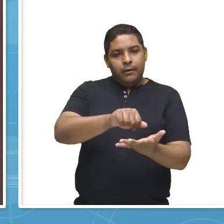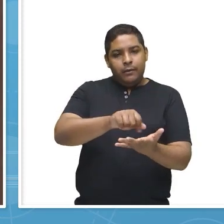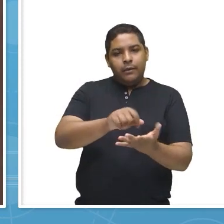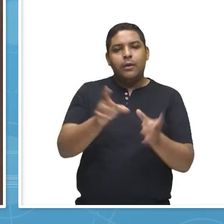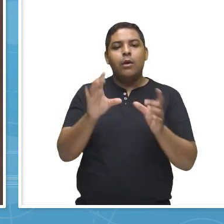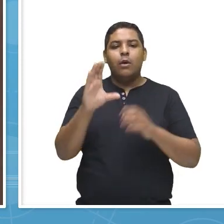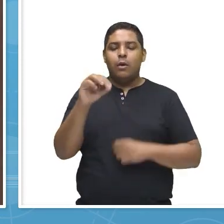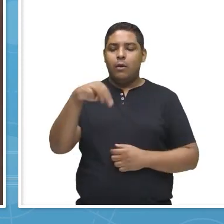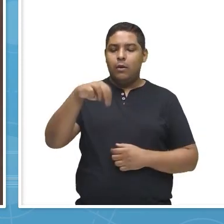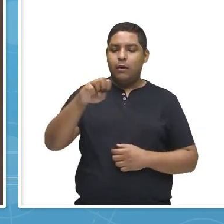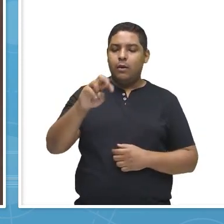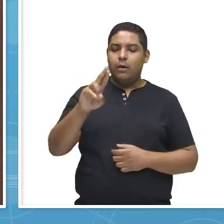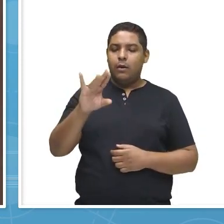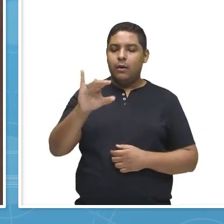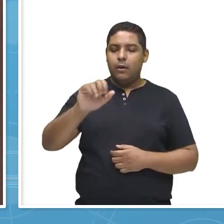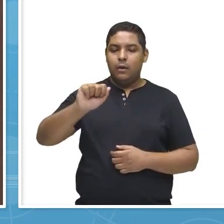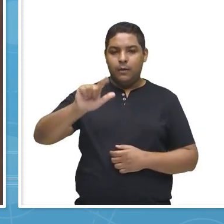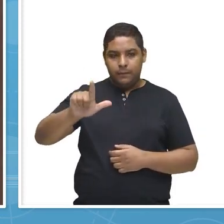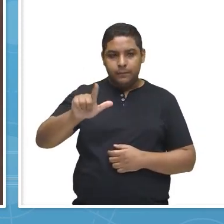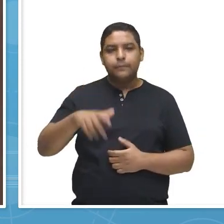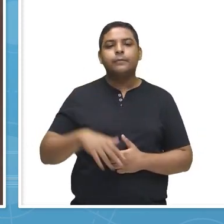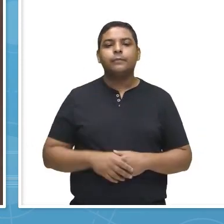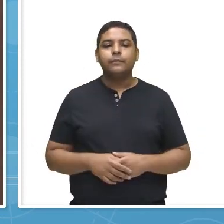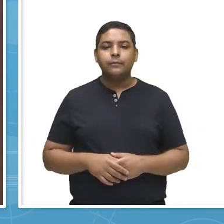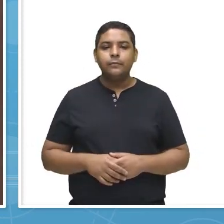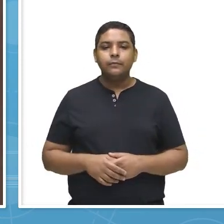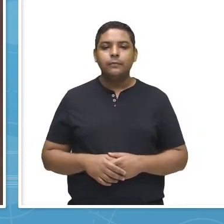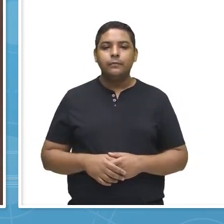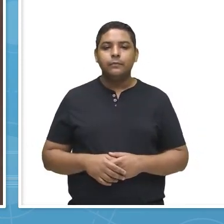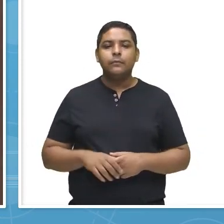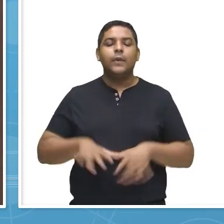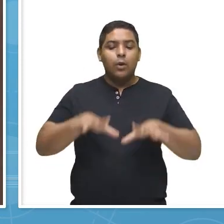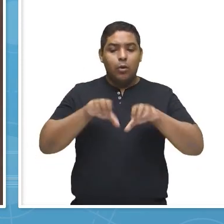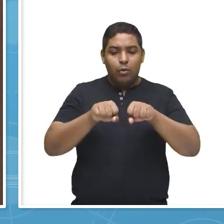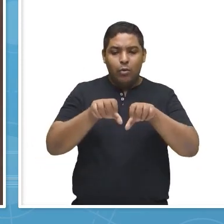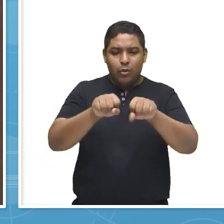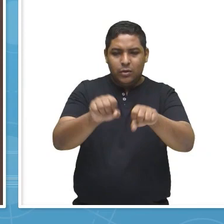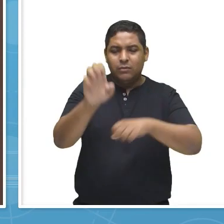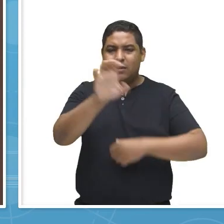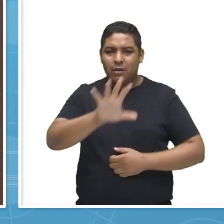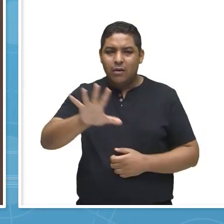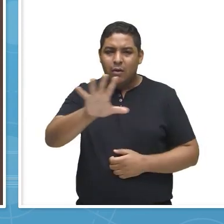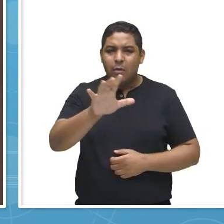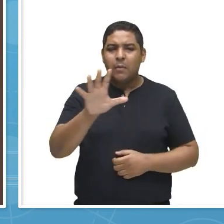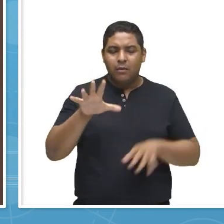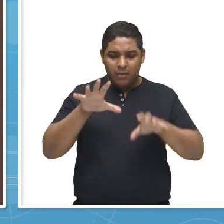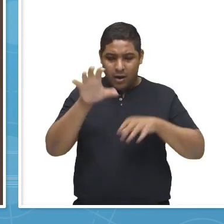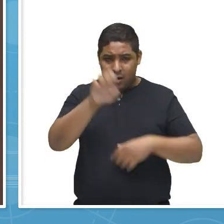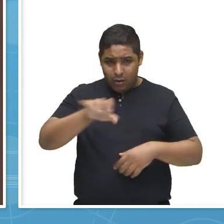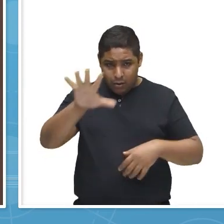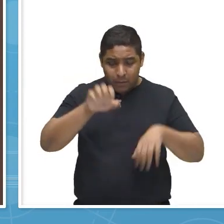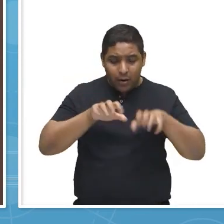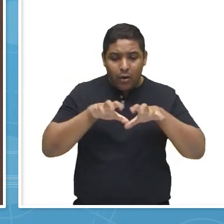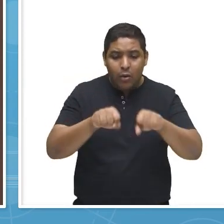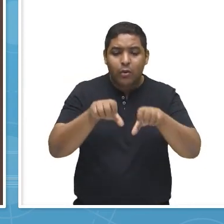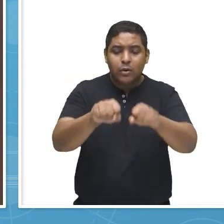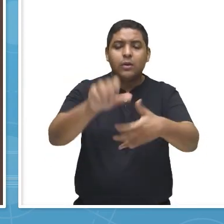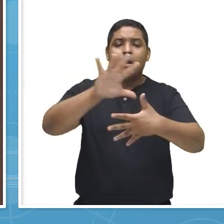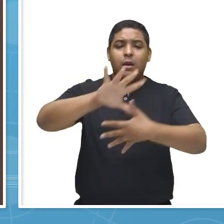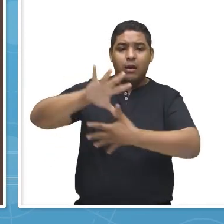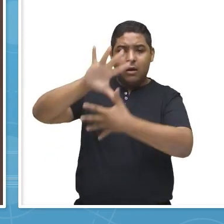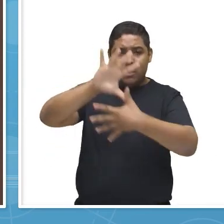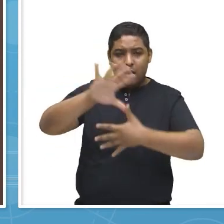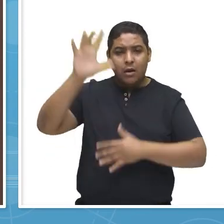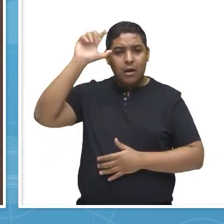ali começando com os países europeus, colonizando outras áreas da América, da